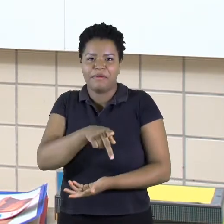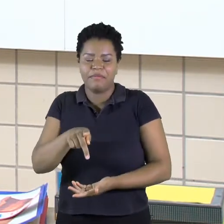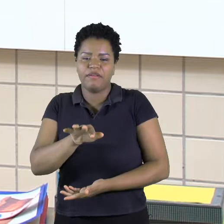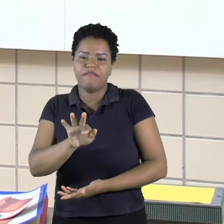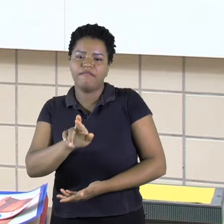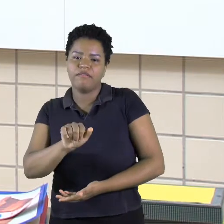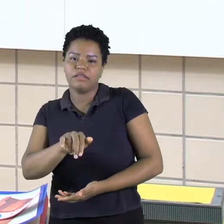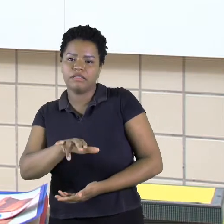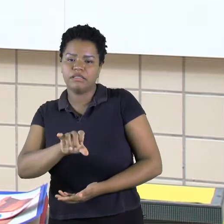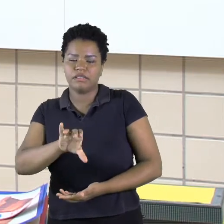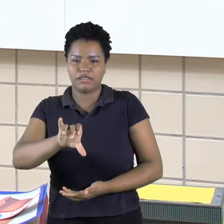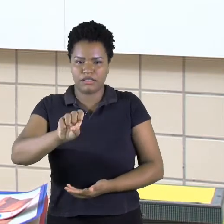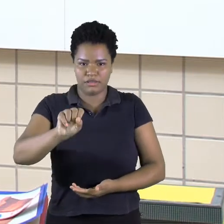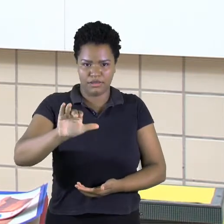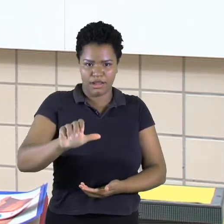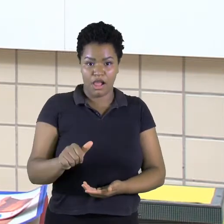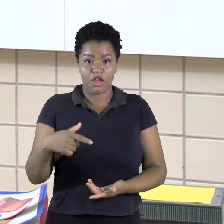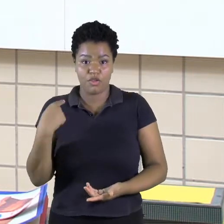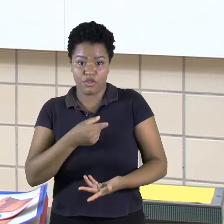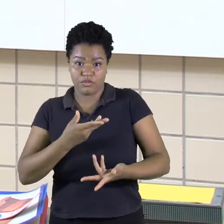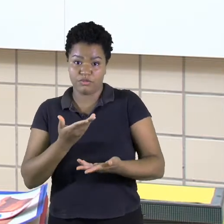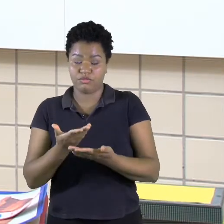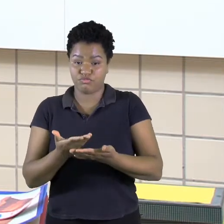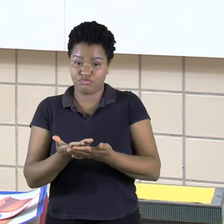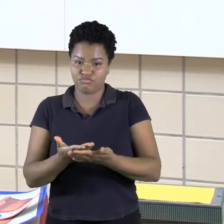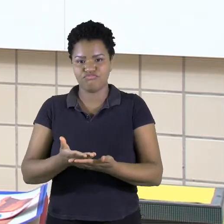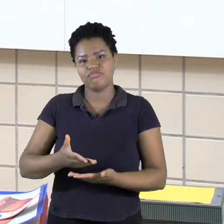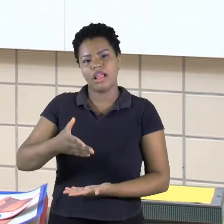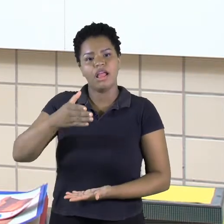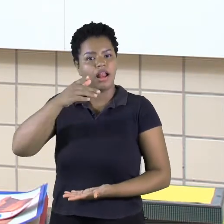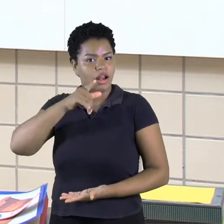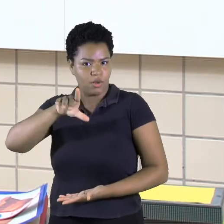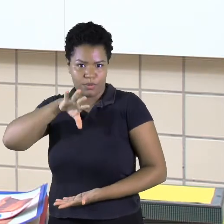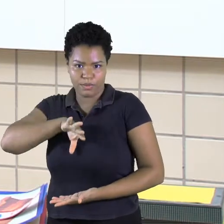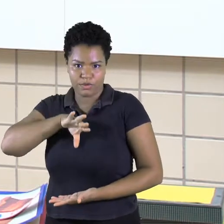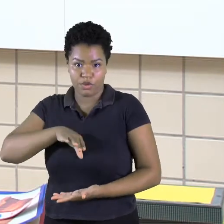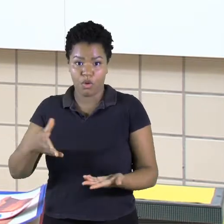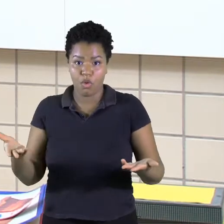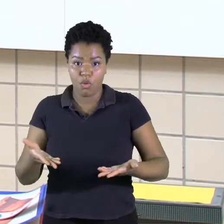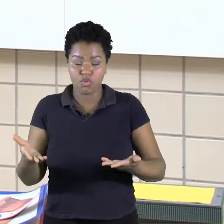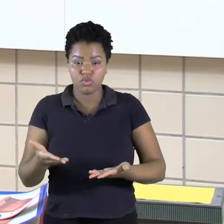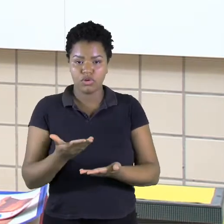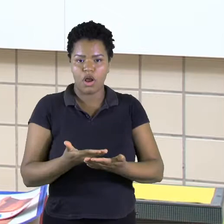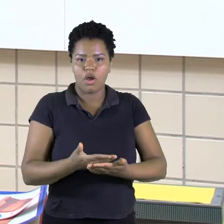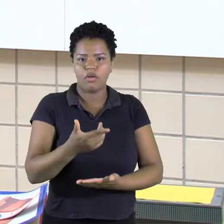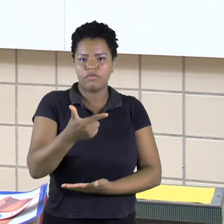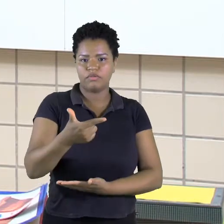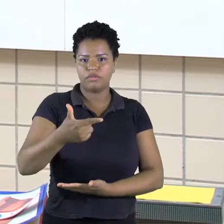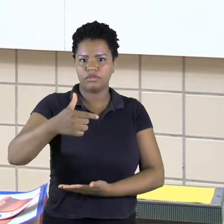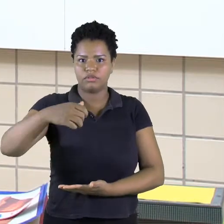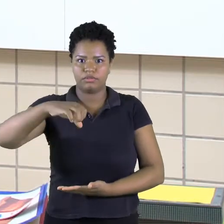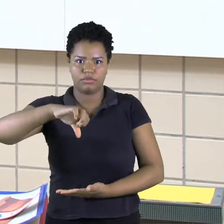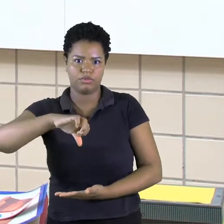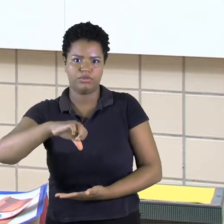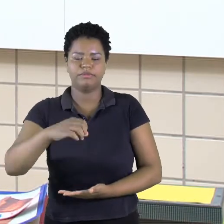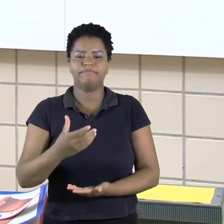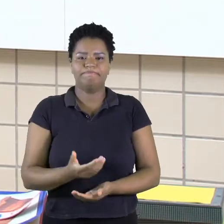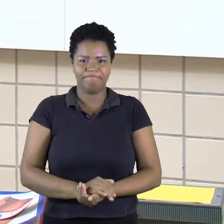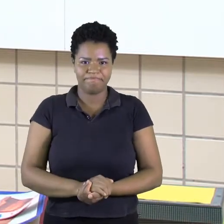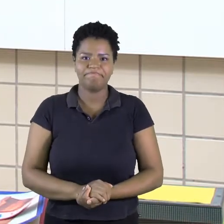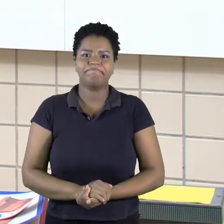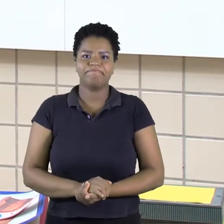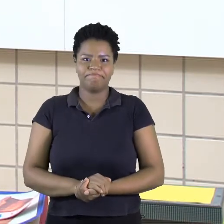vamos trabalhar com vocês com língua portuguesa. Hoje é a nossa 23ª aula. Muito tempo, né? Então, olha